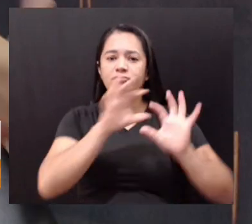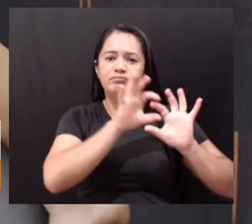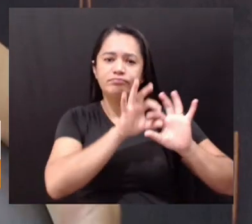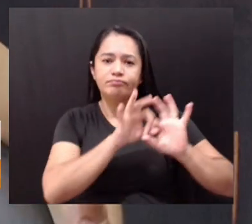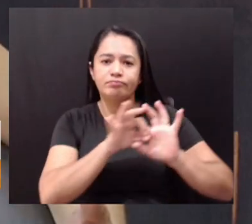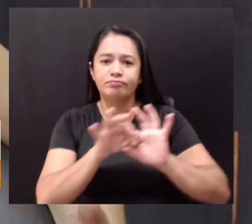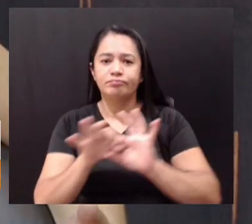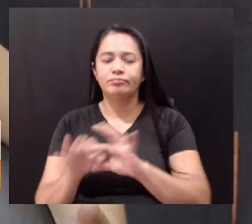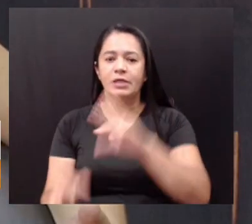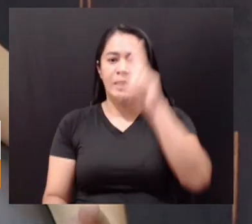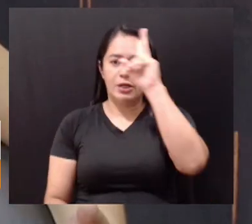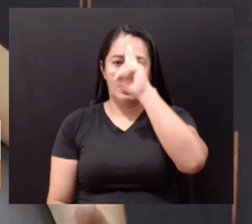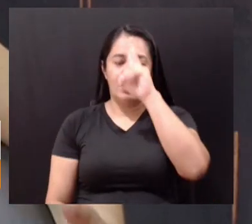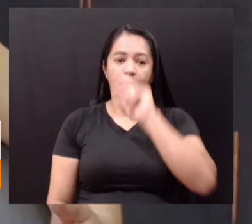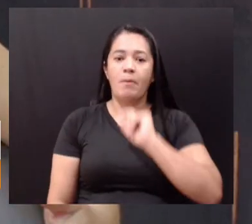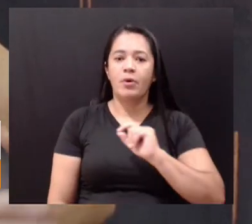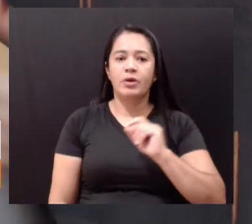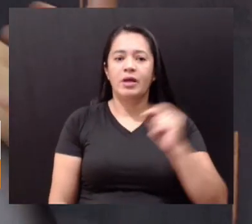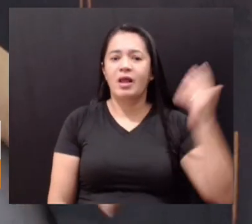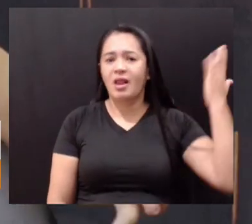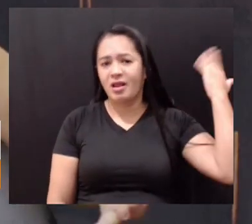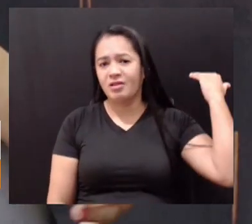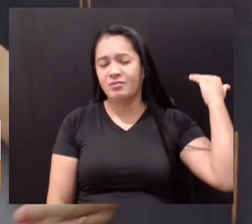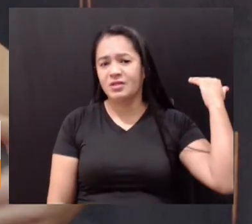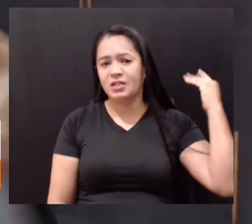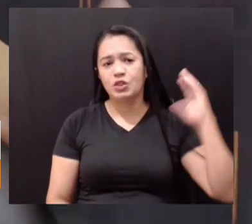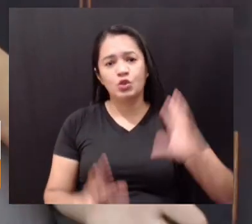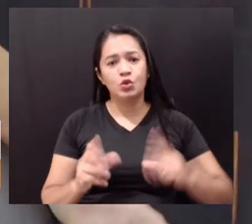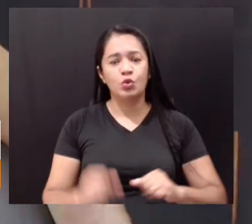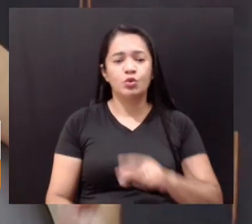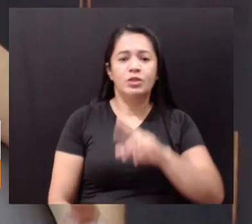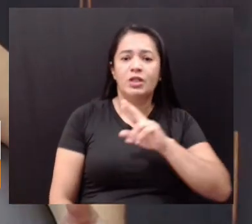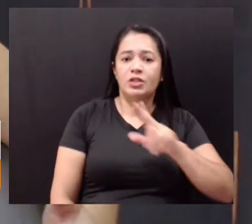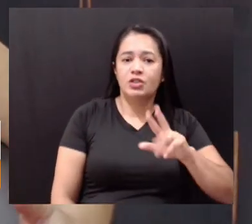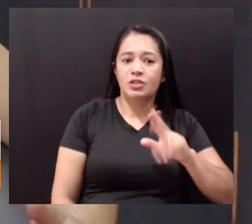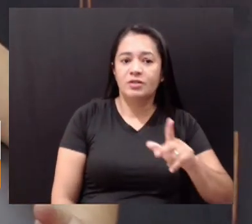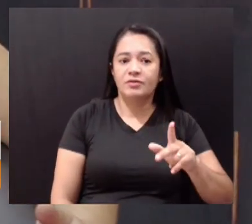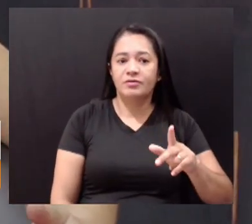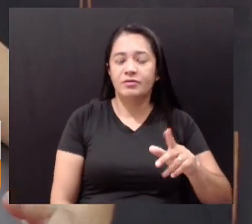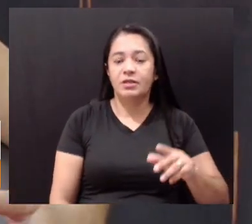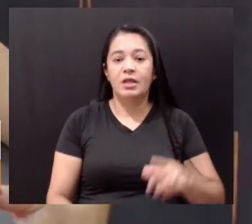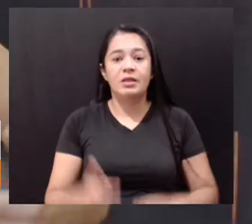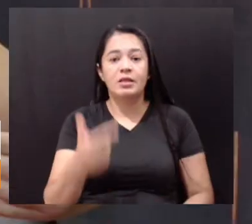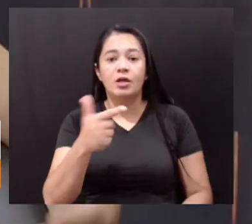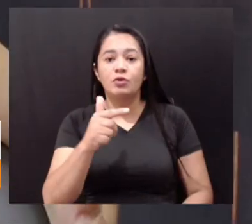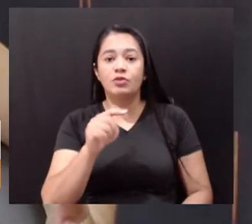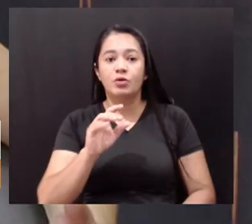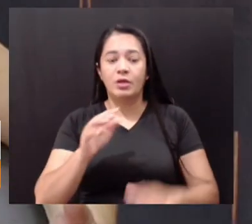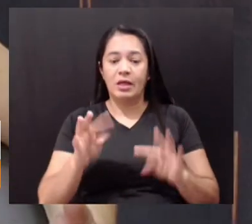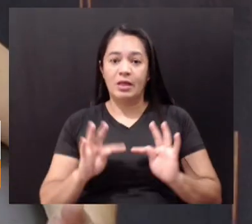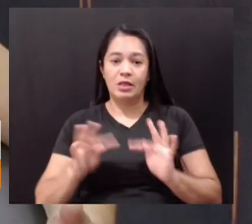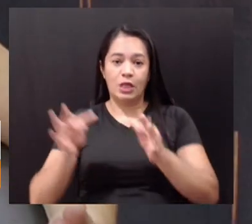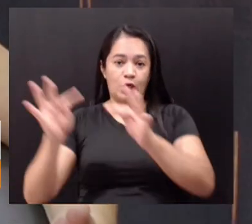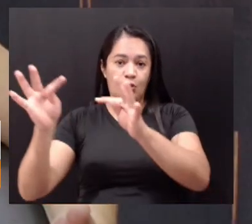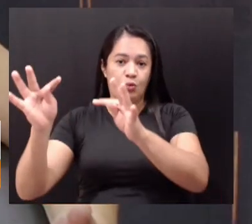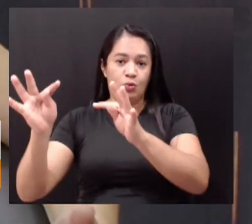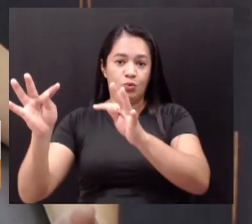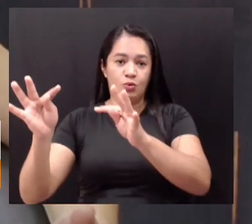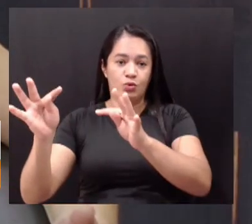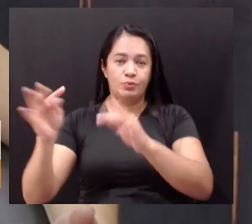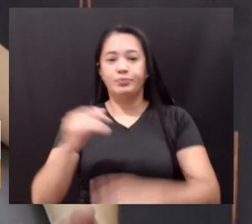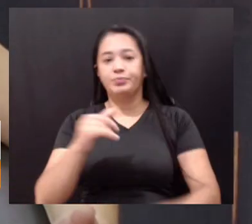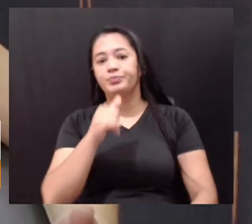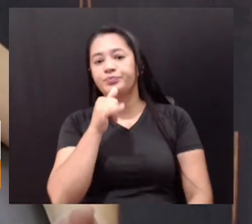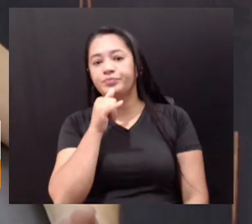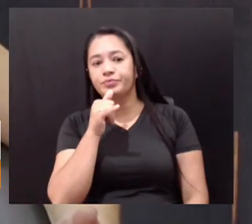As coisas eram muito diferentes, a gente não tinha esse boom, né, tecnológico que, por exemplo, a gente chama essa